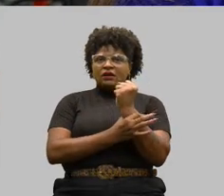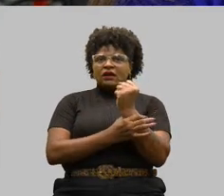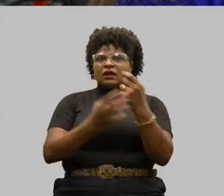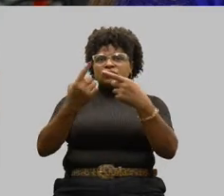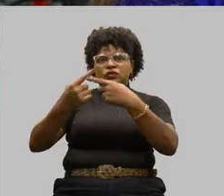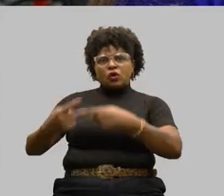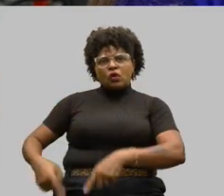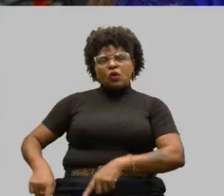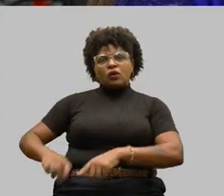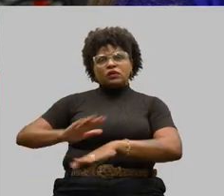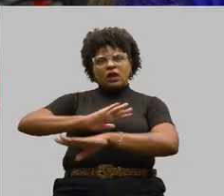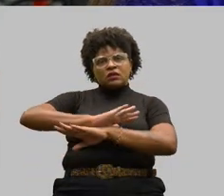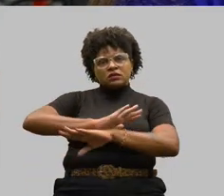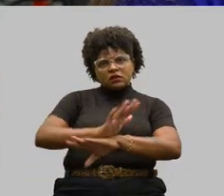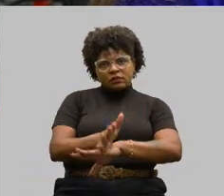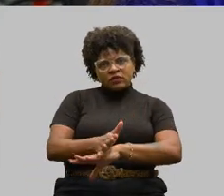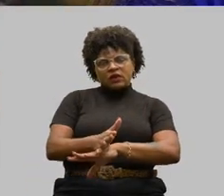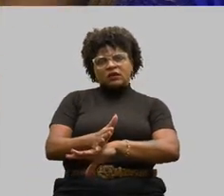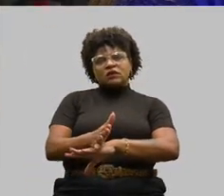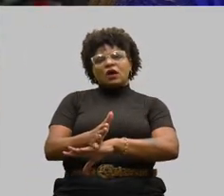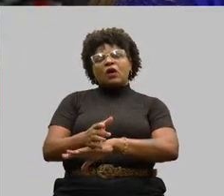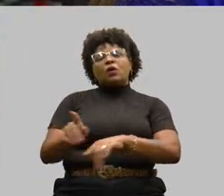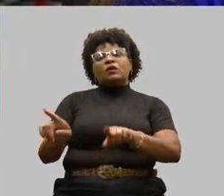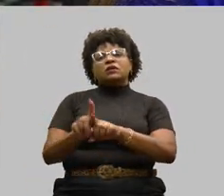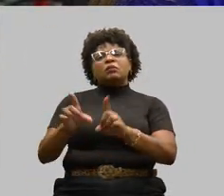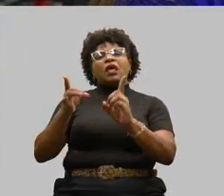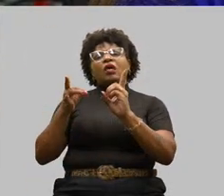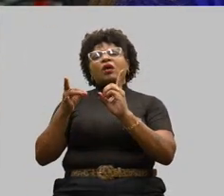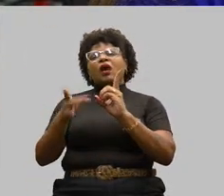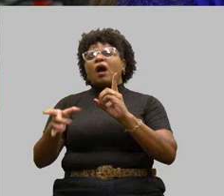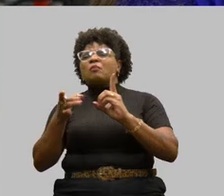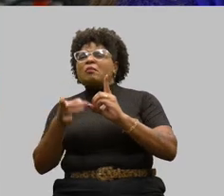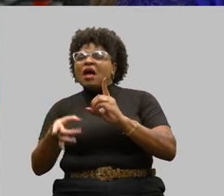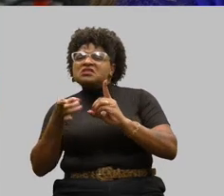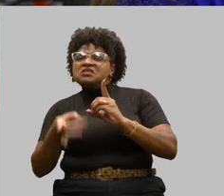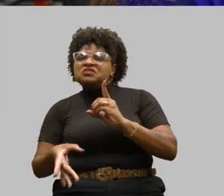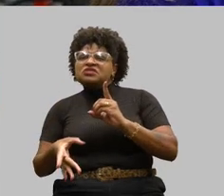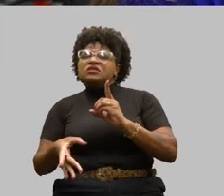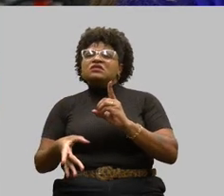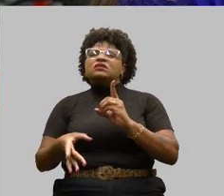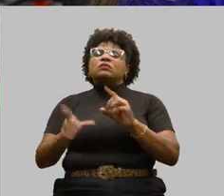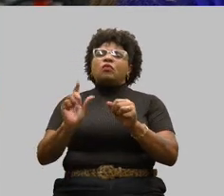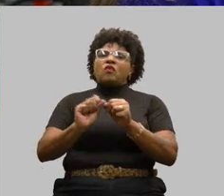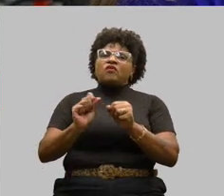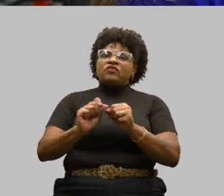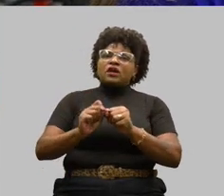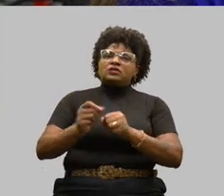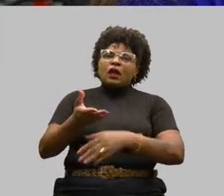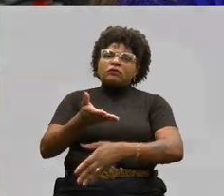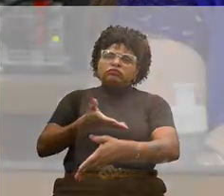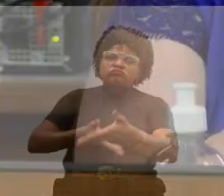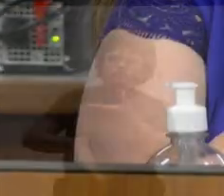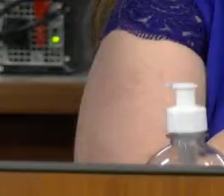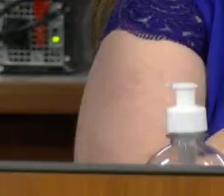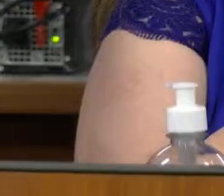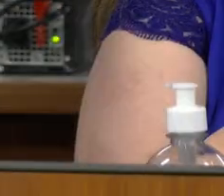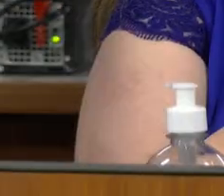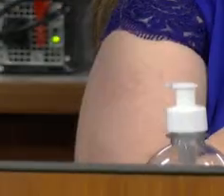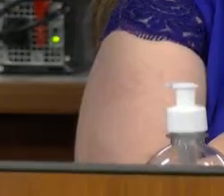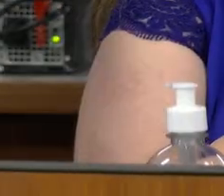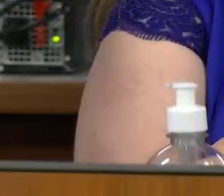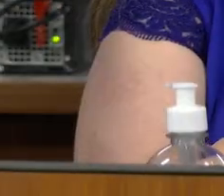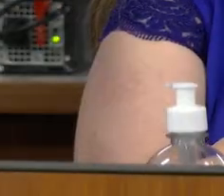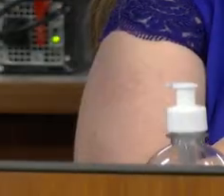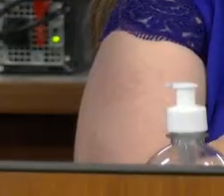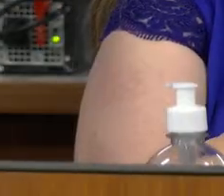discriminação ao capacitismo e temos feito articulações permanentes com setor produtivo